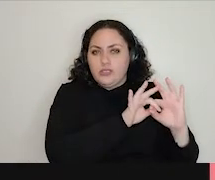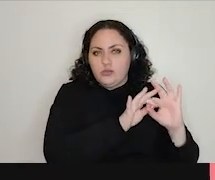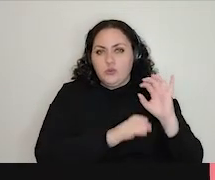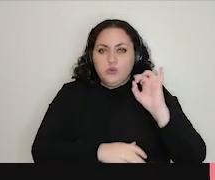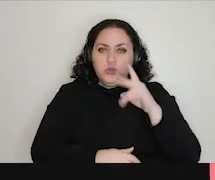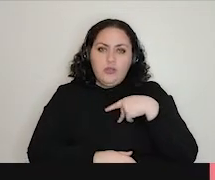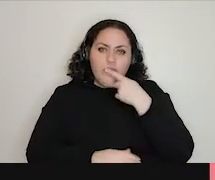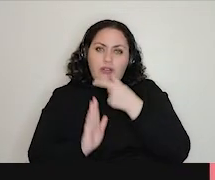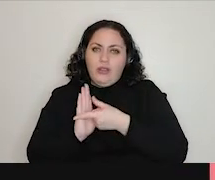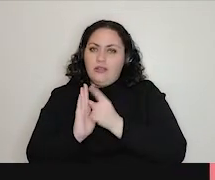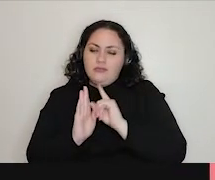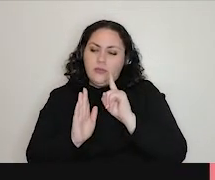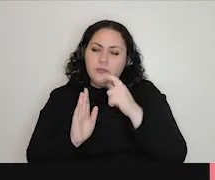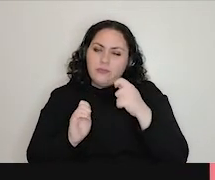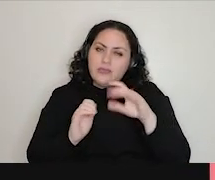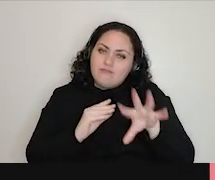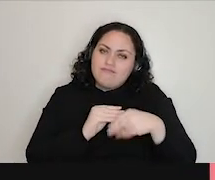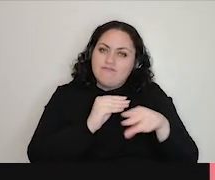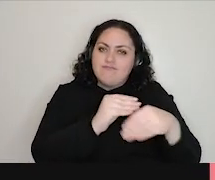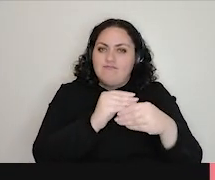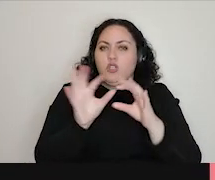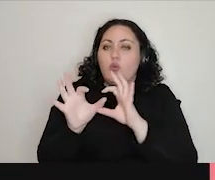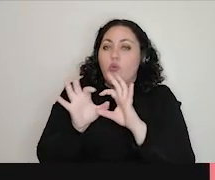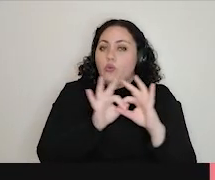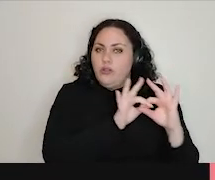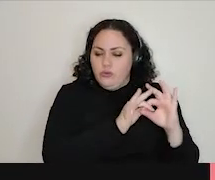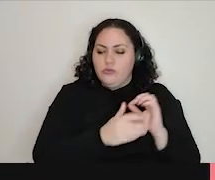ali anteriormente, né?